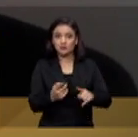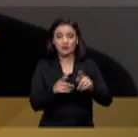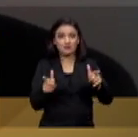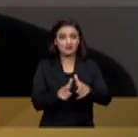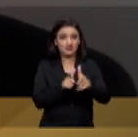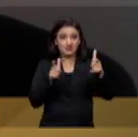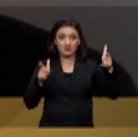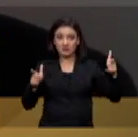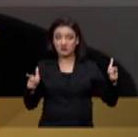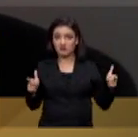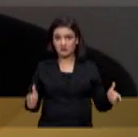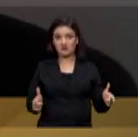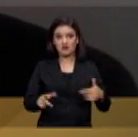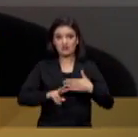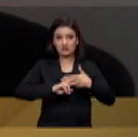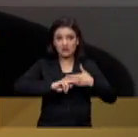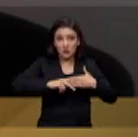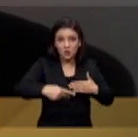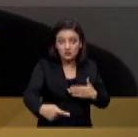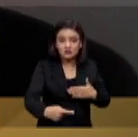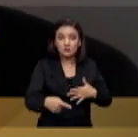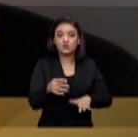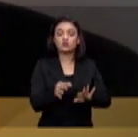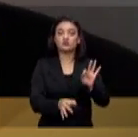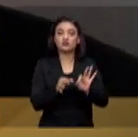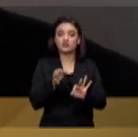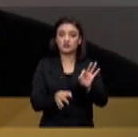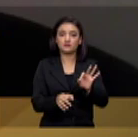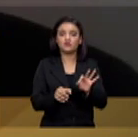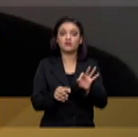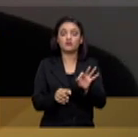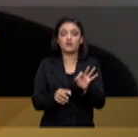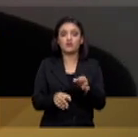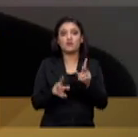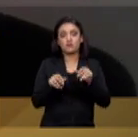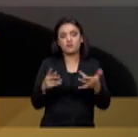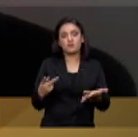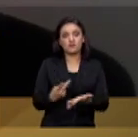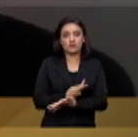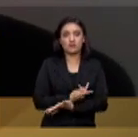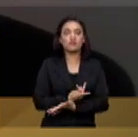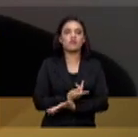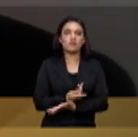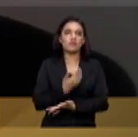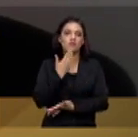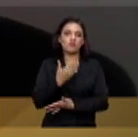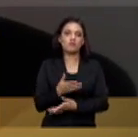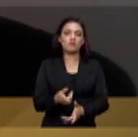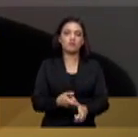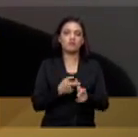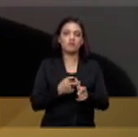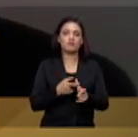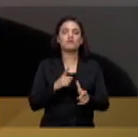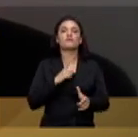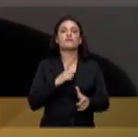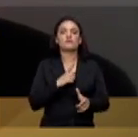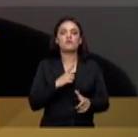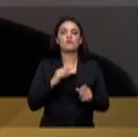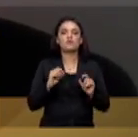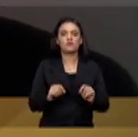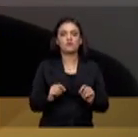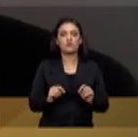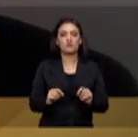dos seus respectivos efeitos jurídicos, como ocorre na pretensão de suspeição, receber a prestação